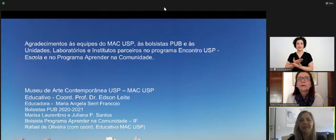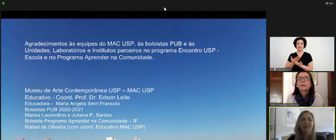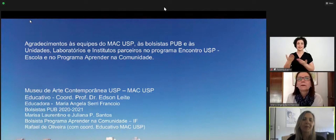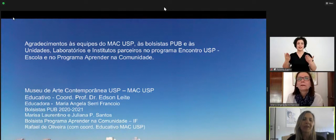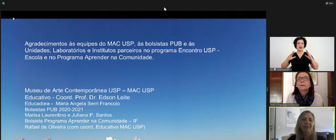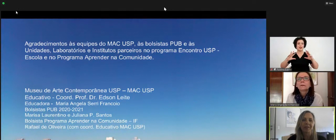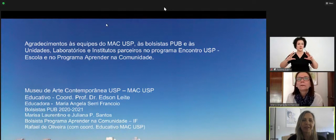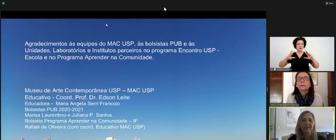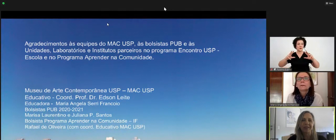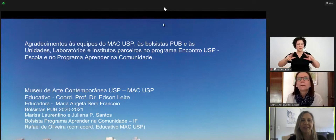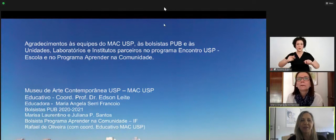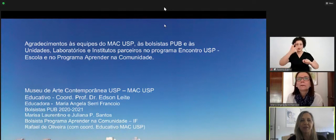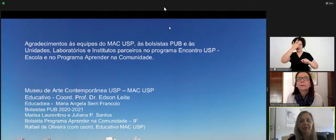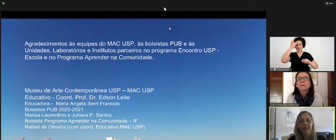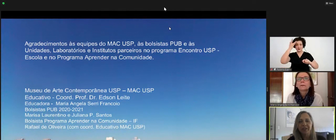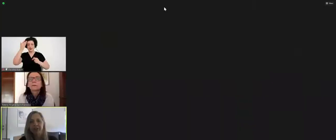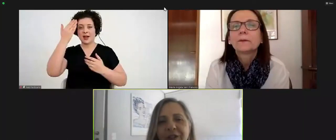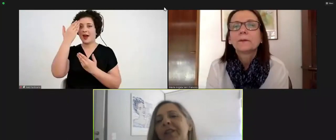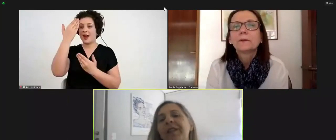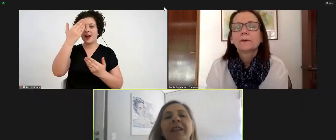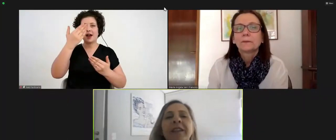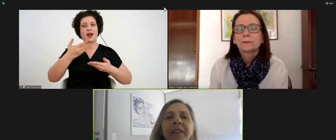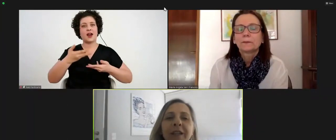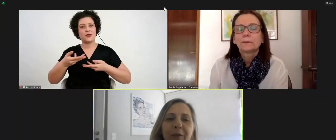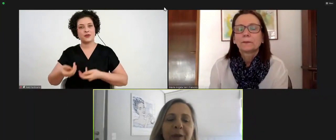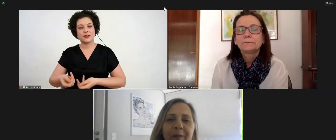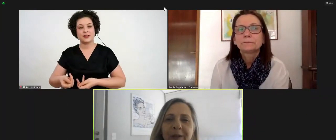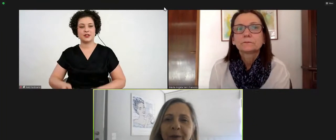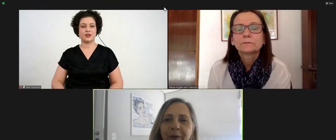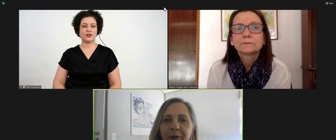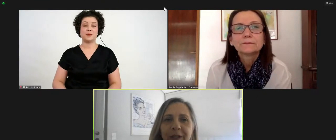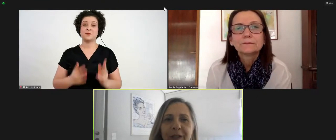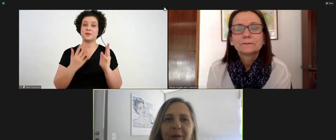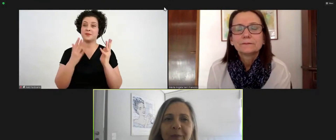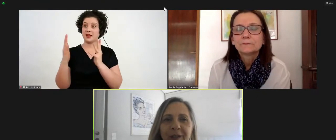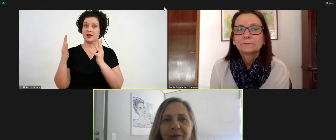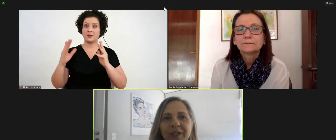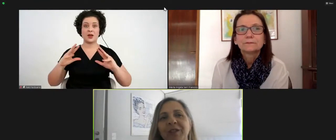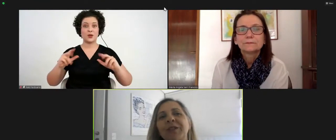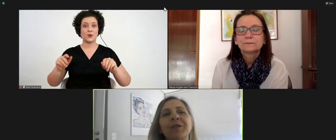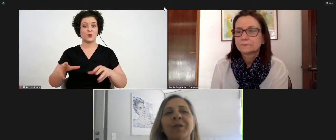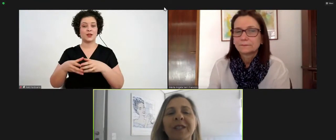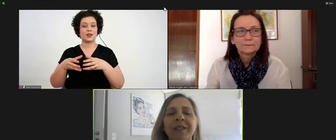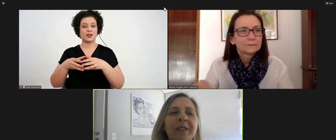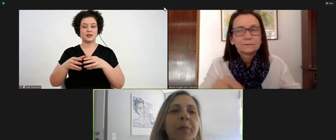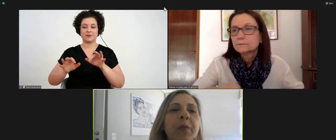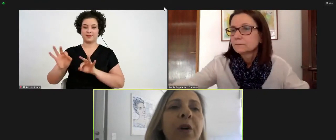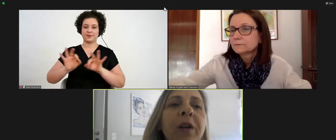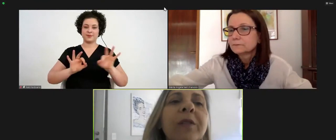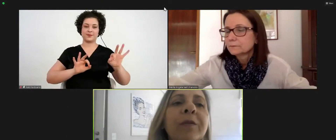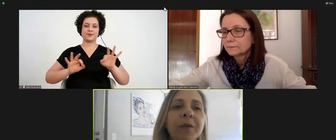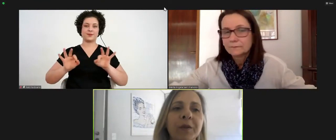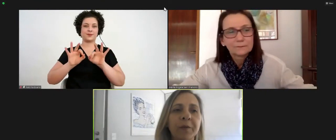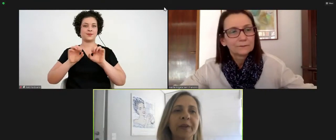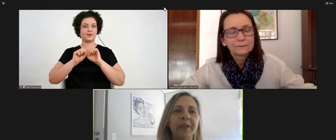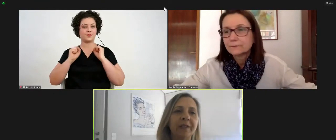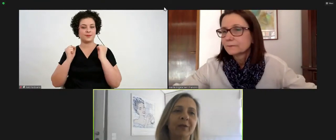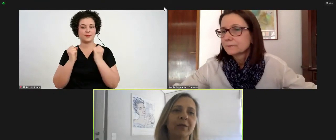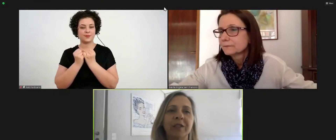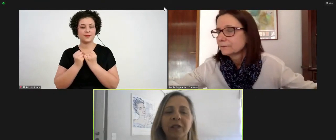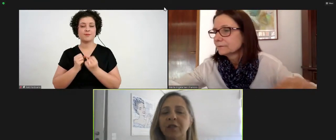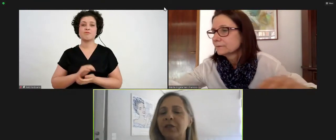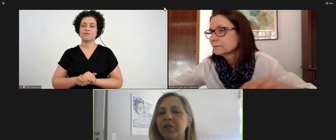todes, eu também quero agradecer o convite e dar os parabéns para toda a equipe que organizou esse esposo, eu